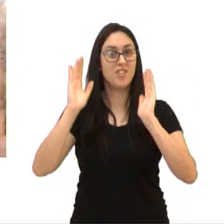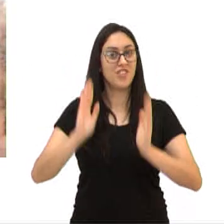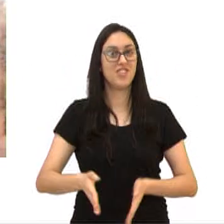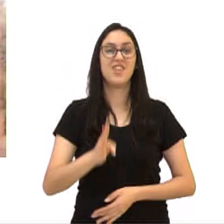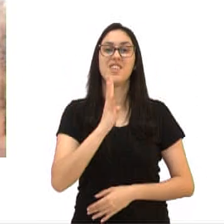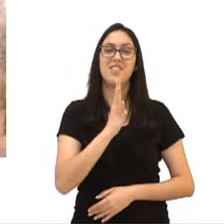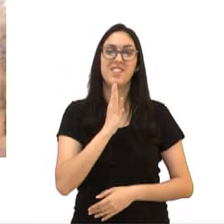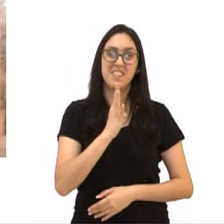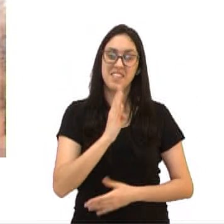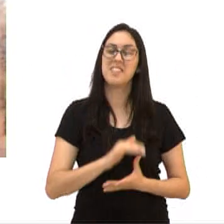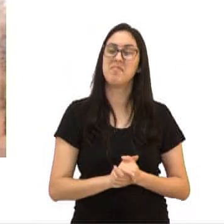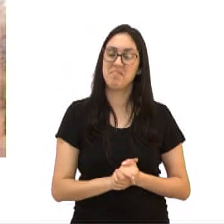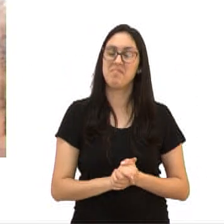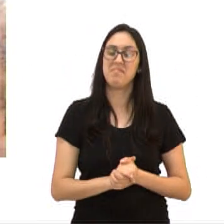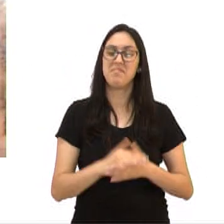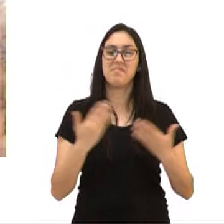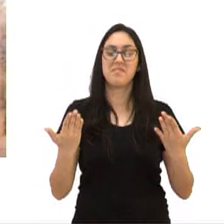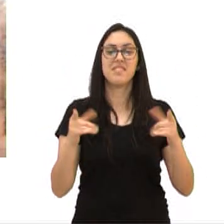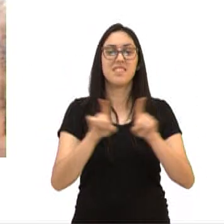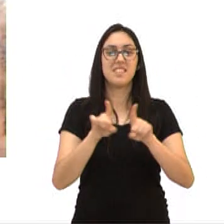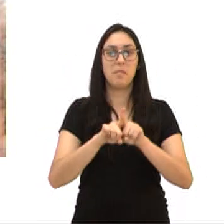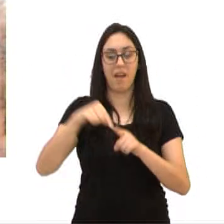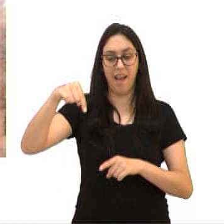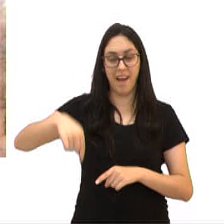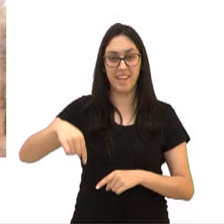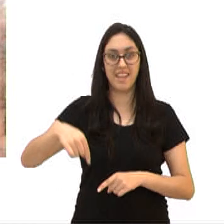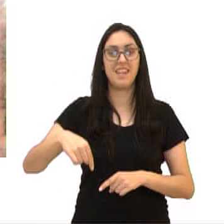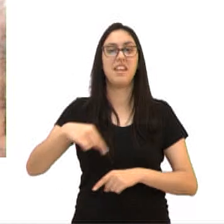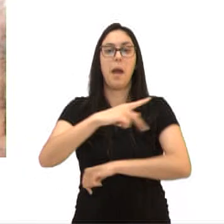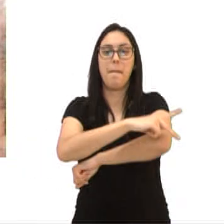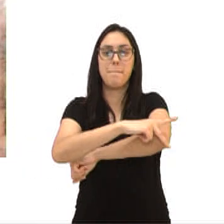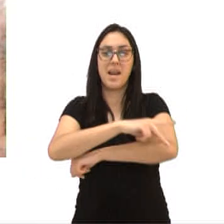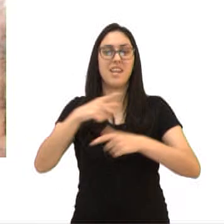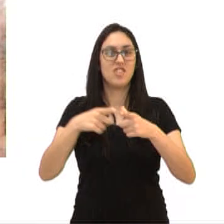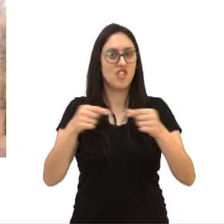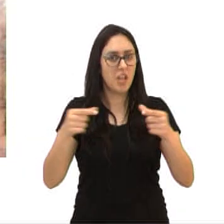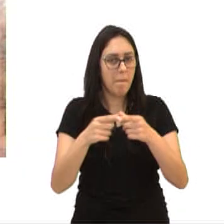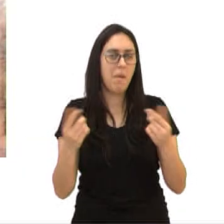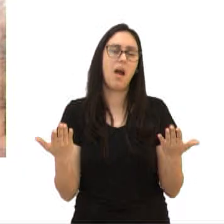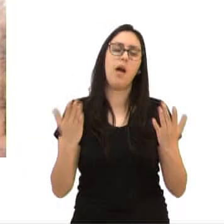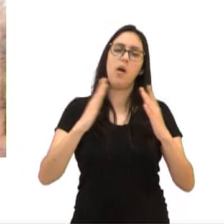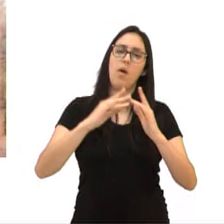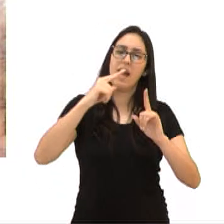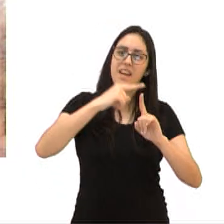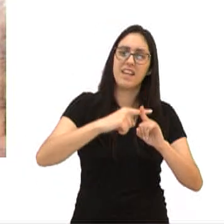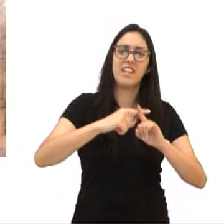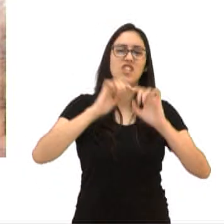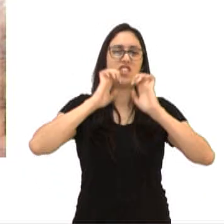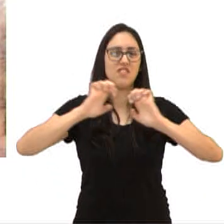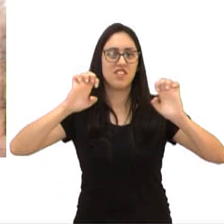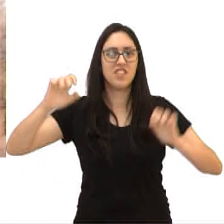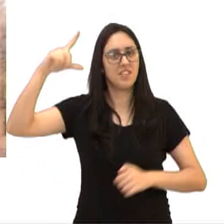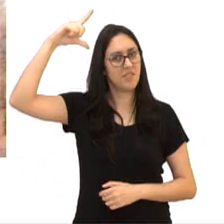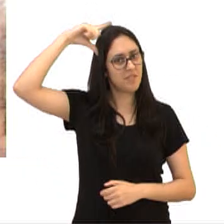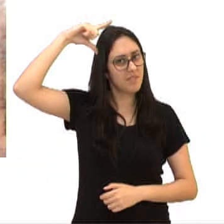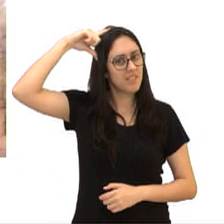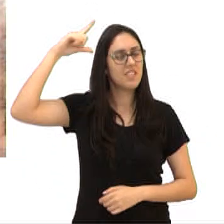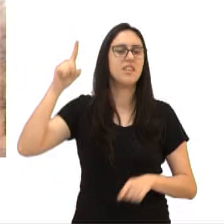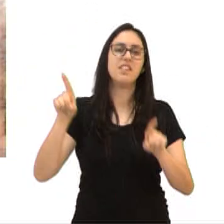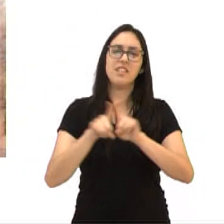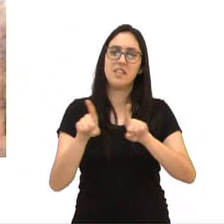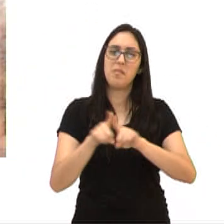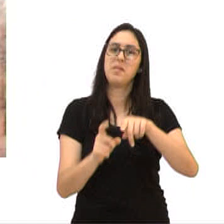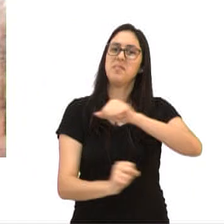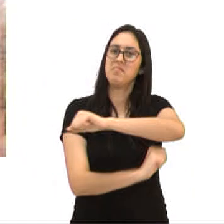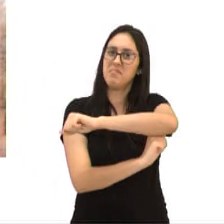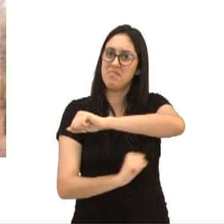o templo budista Zen Budista aqui da Praça do Japão, a Igreja Evangélica de Confissão Luterana, a Sinagoga